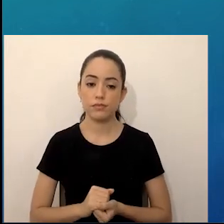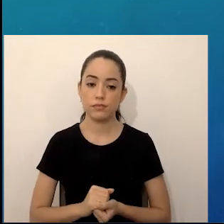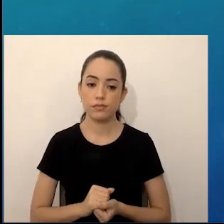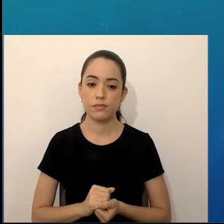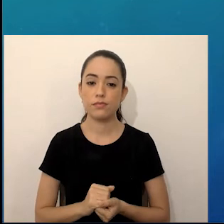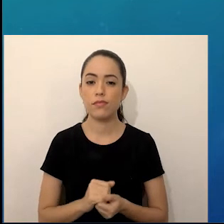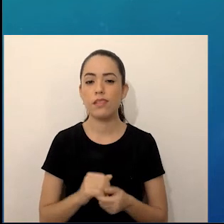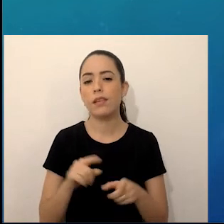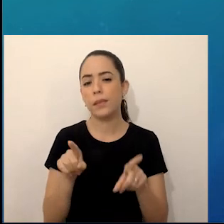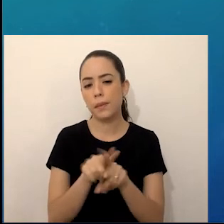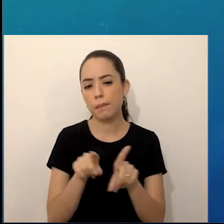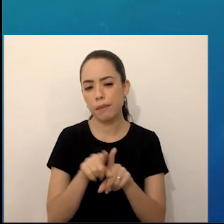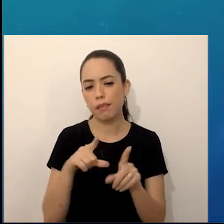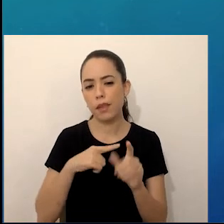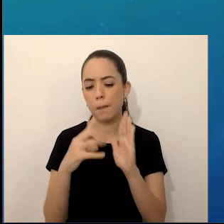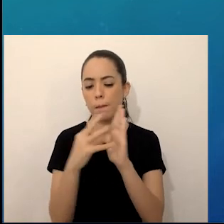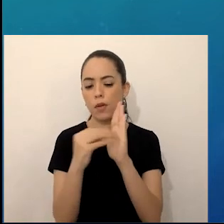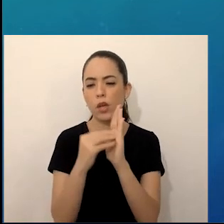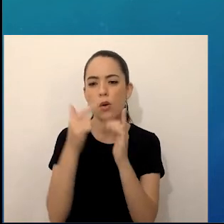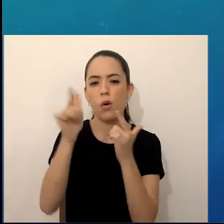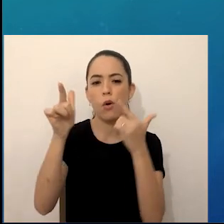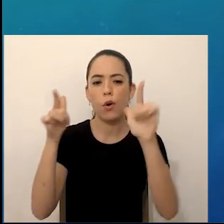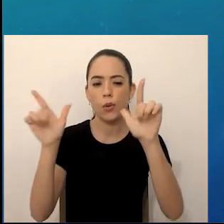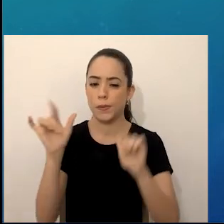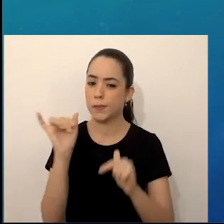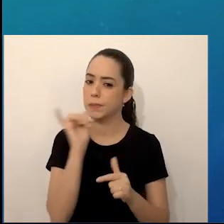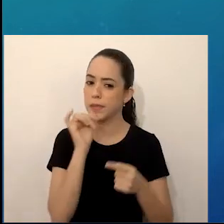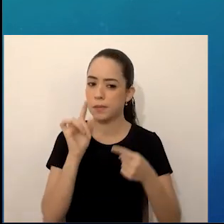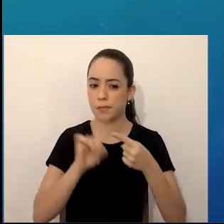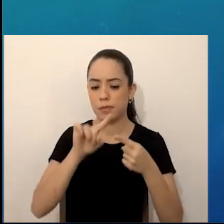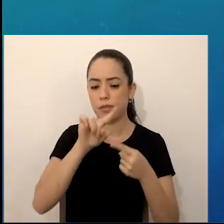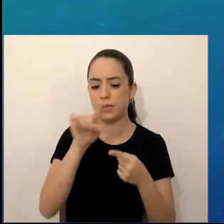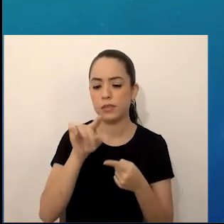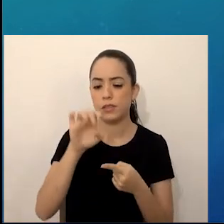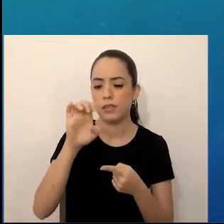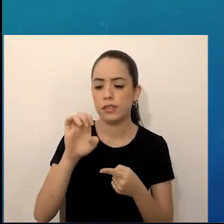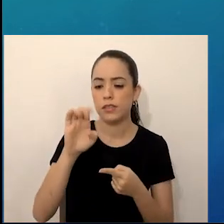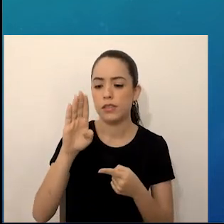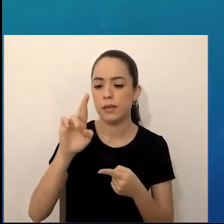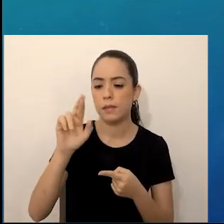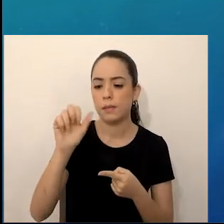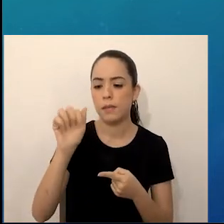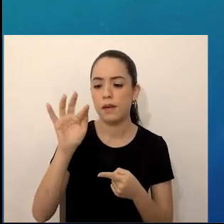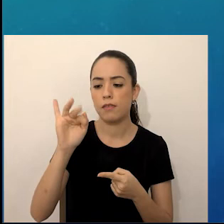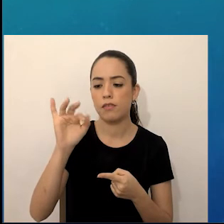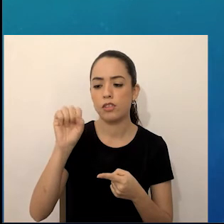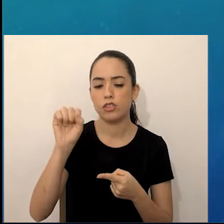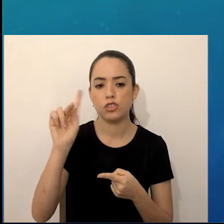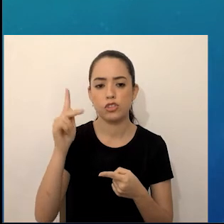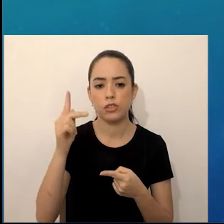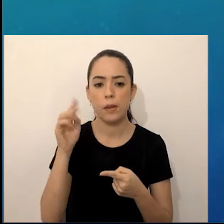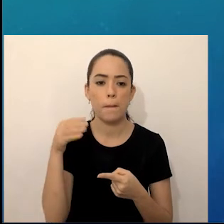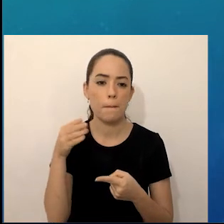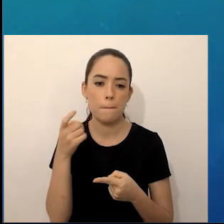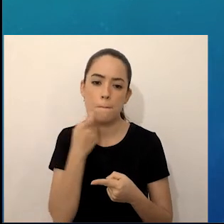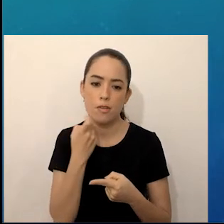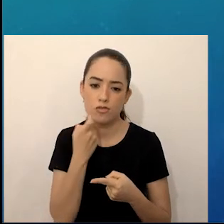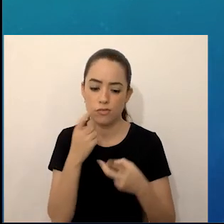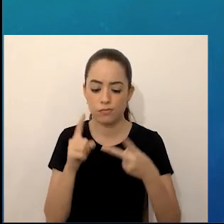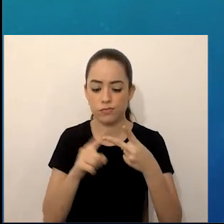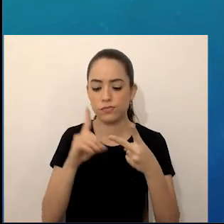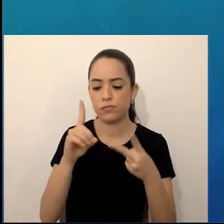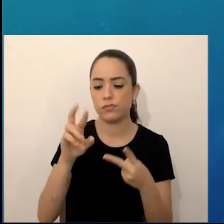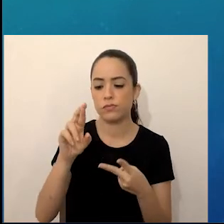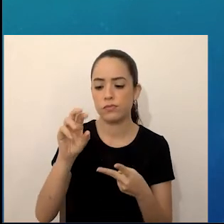Dentre outros modelos, encontramos ainda o zebrafish, a Drosophila e o